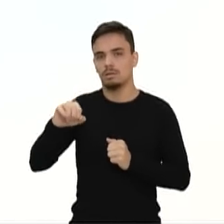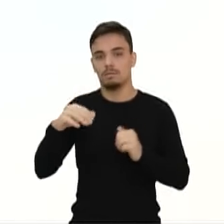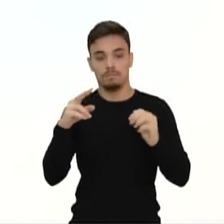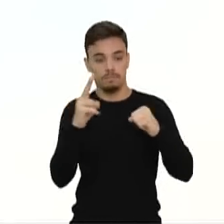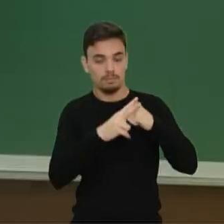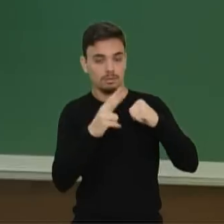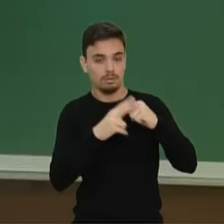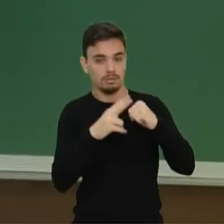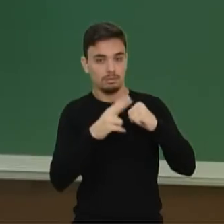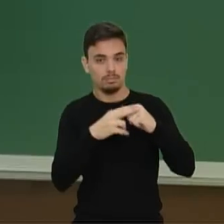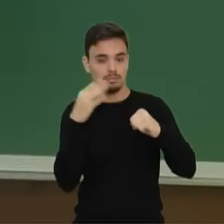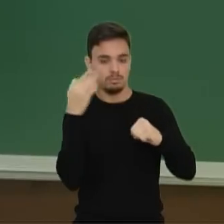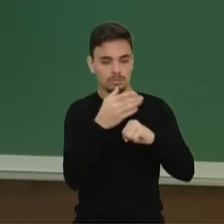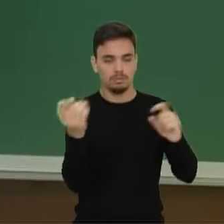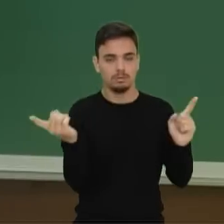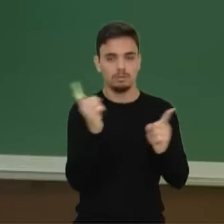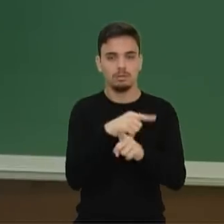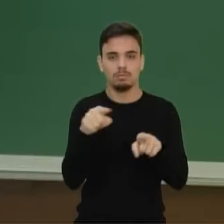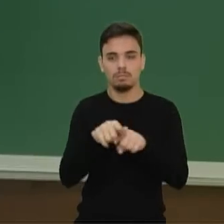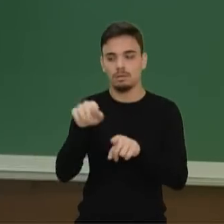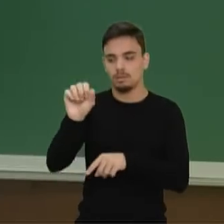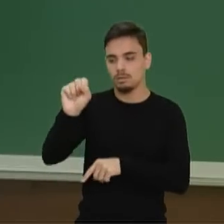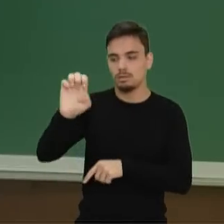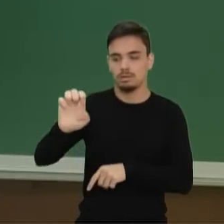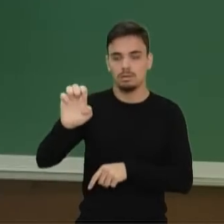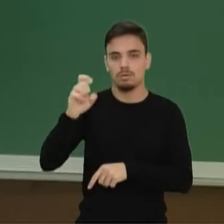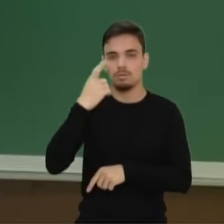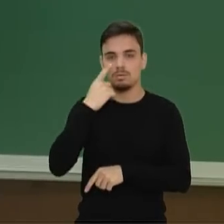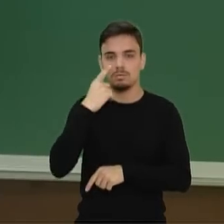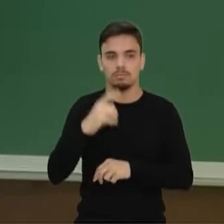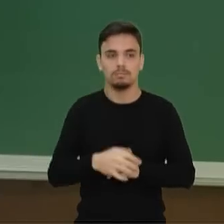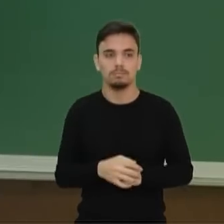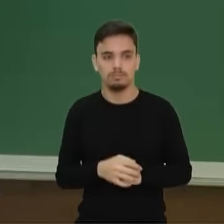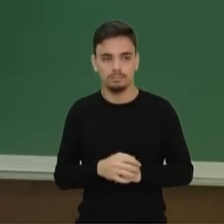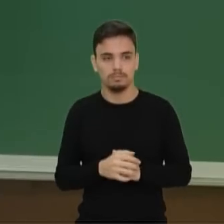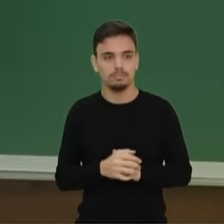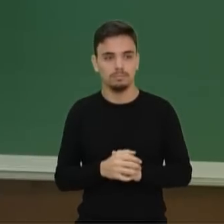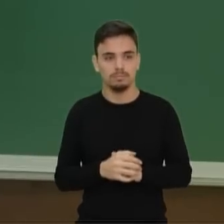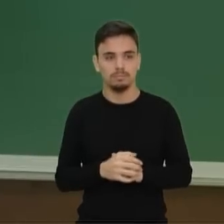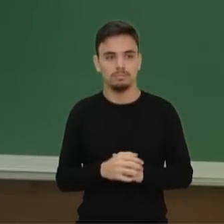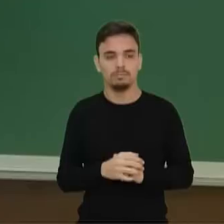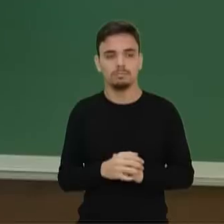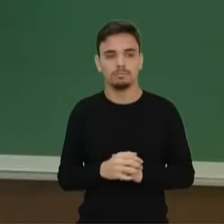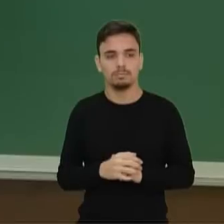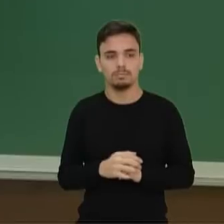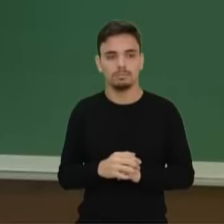SE, né? Que no caso ali, partícula apassivadora. Perfeito?